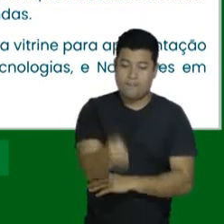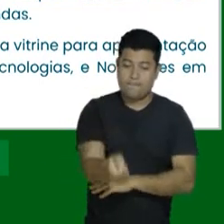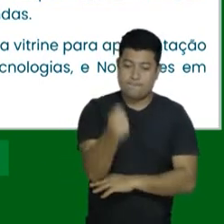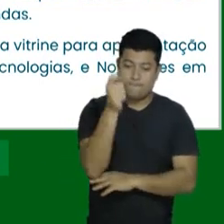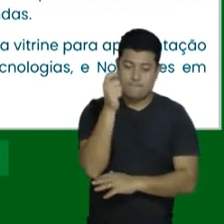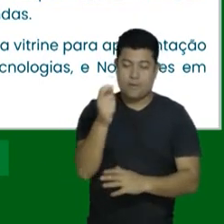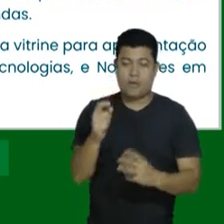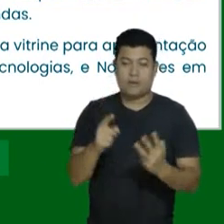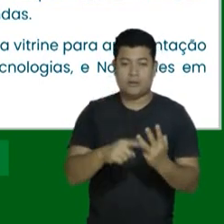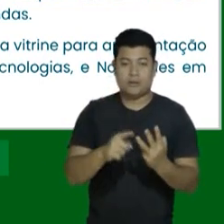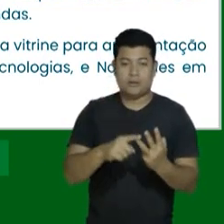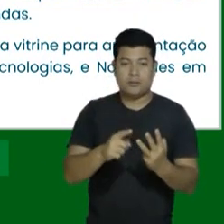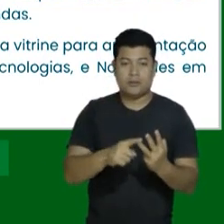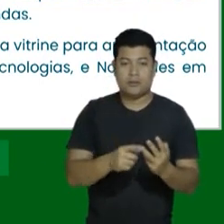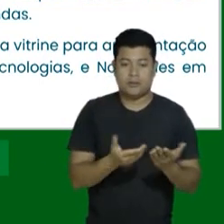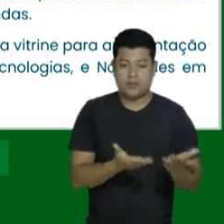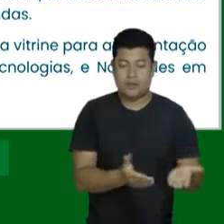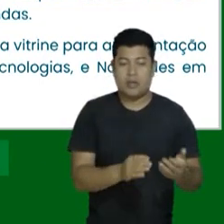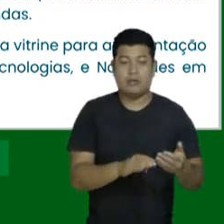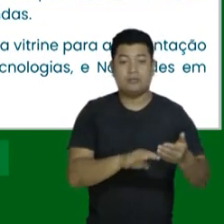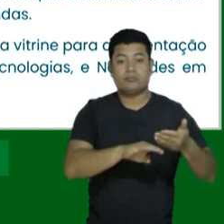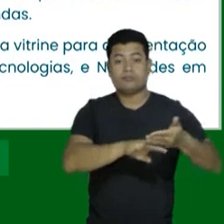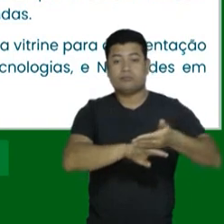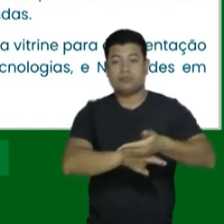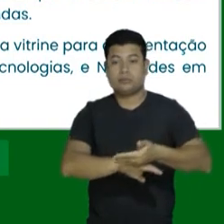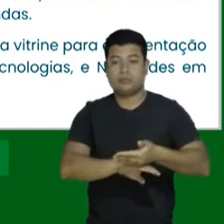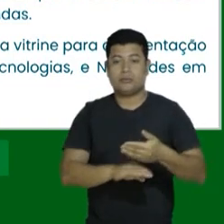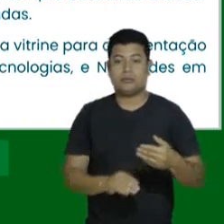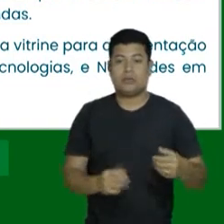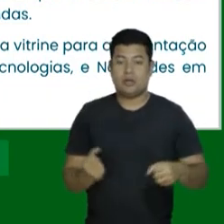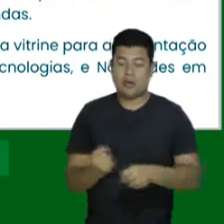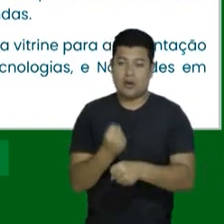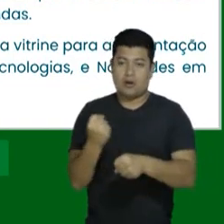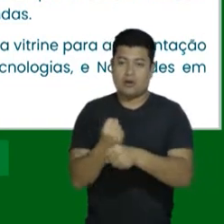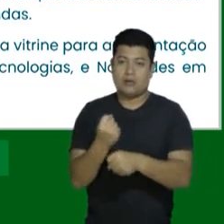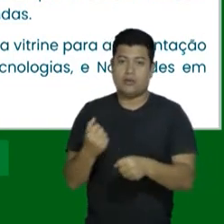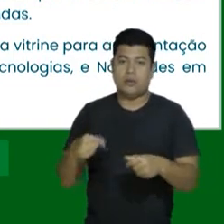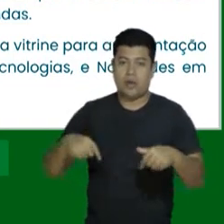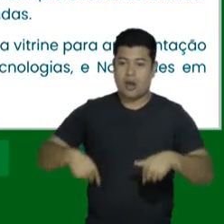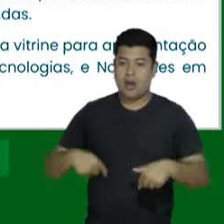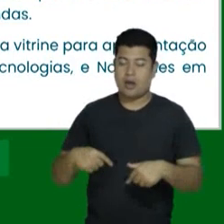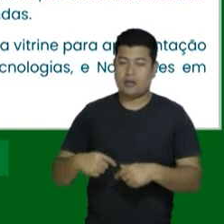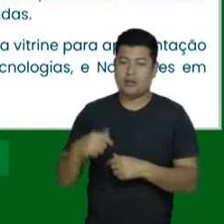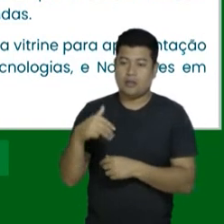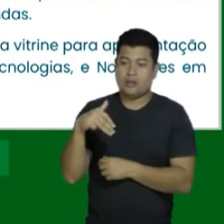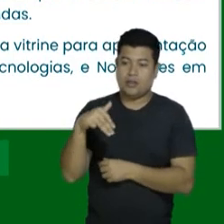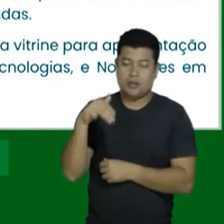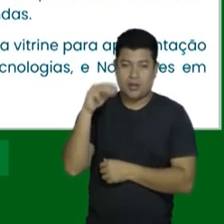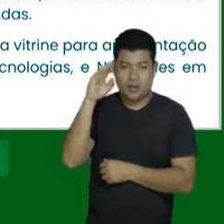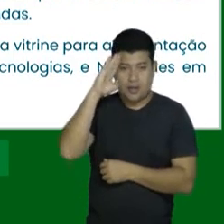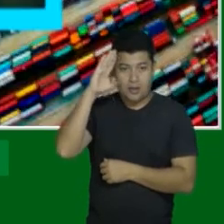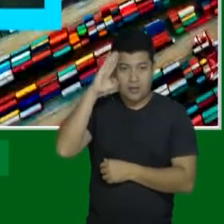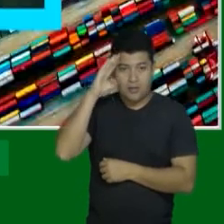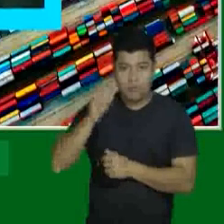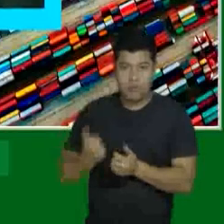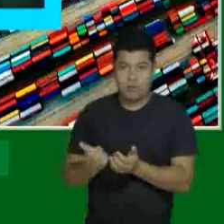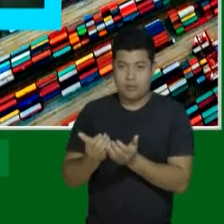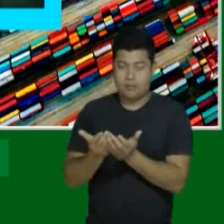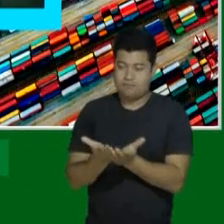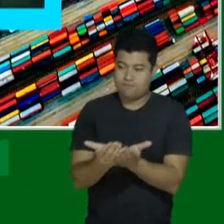enfim, e naval, no que diz respeito à construção que a Marinha está fazendo aqui em Santa Catarina das fragatas. Pode